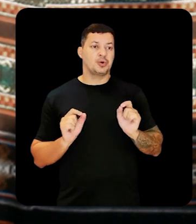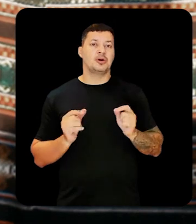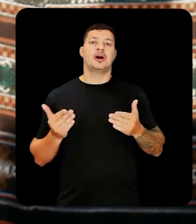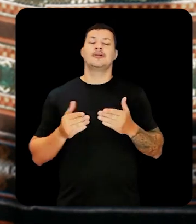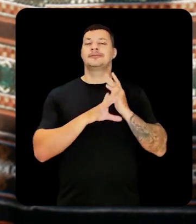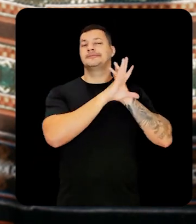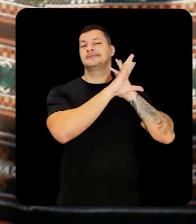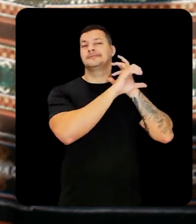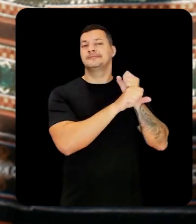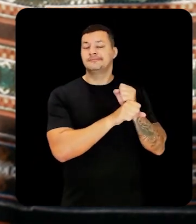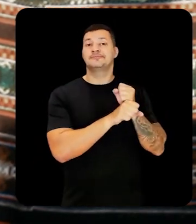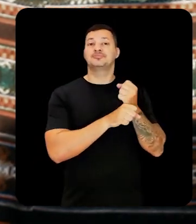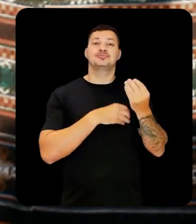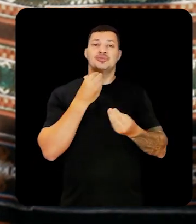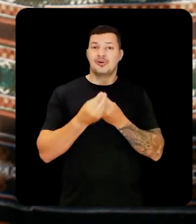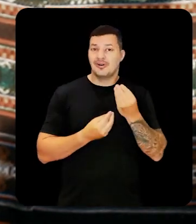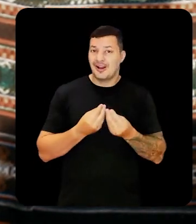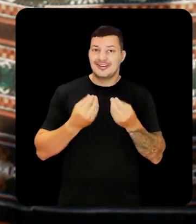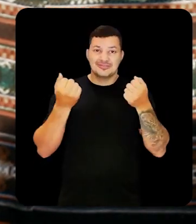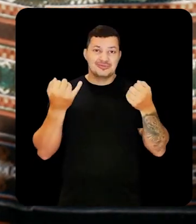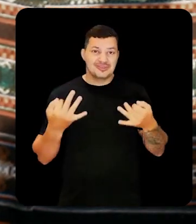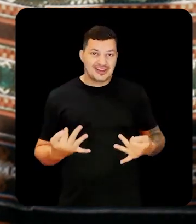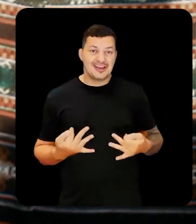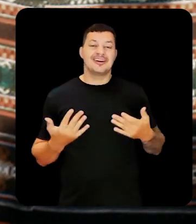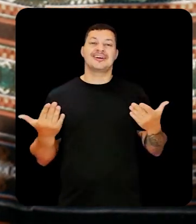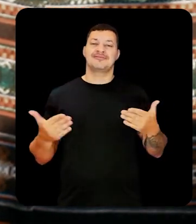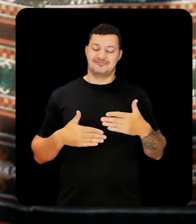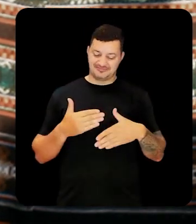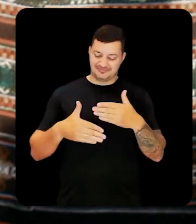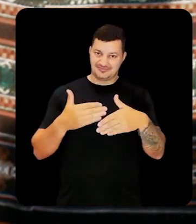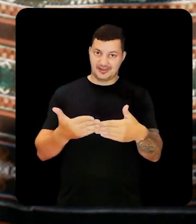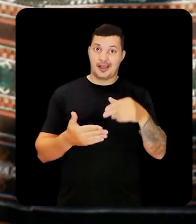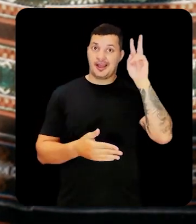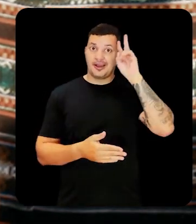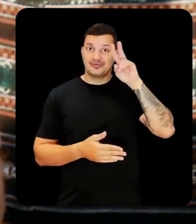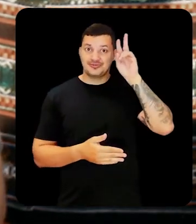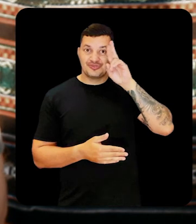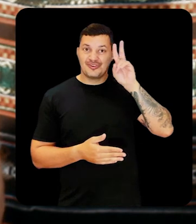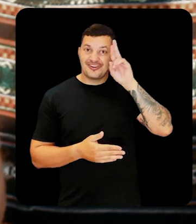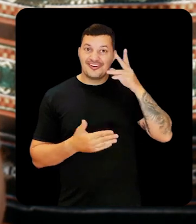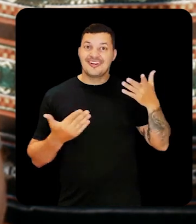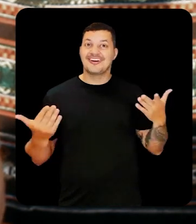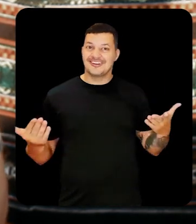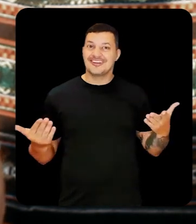adiante, como um legado, como uma forma de explicar, de passar adiante a